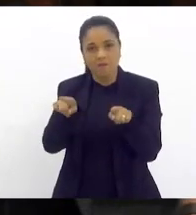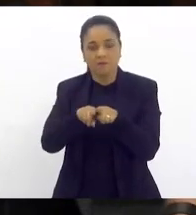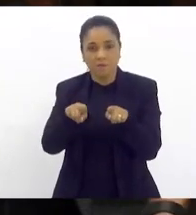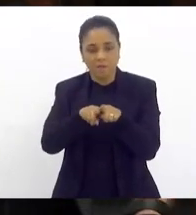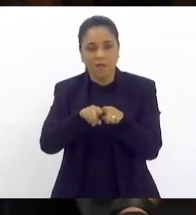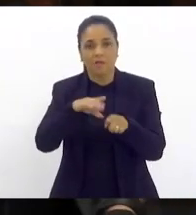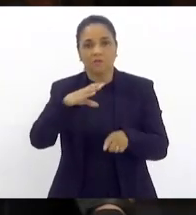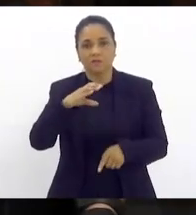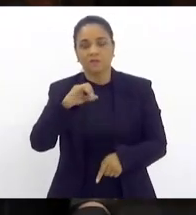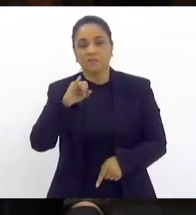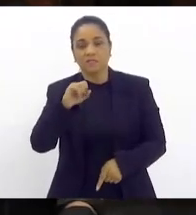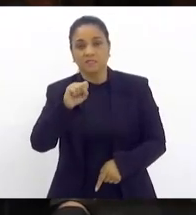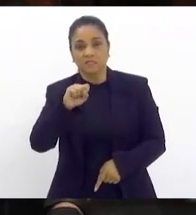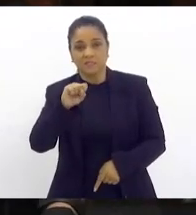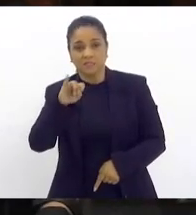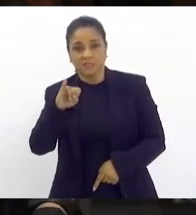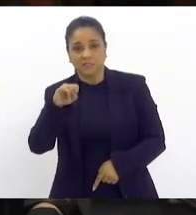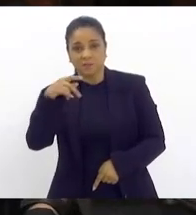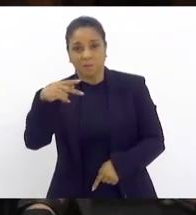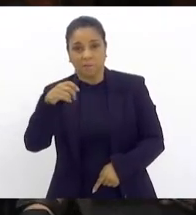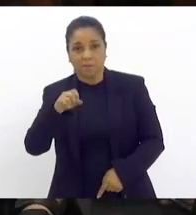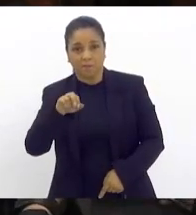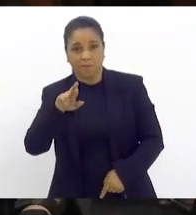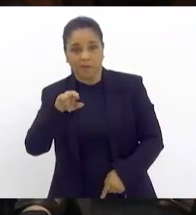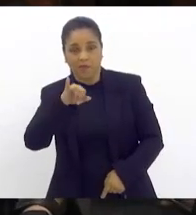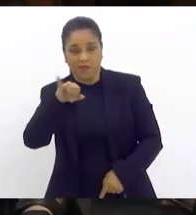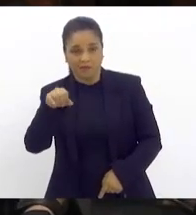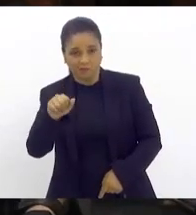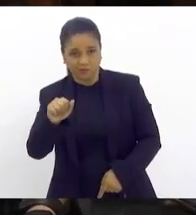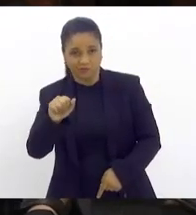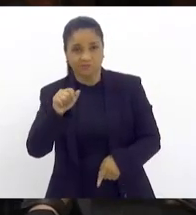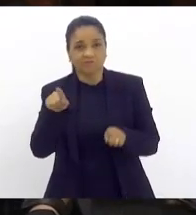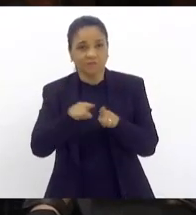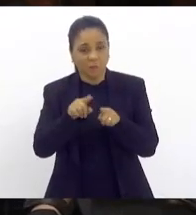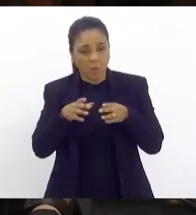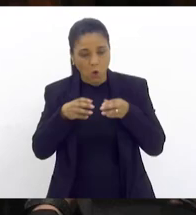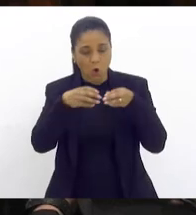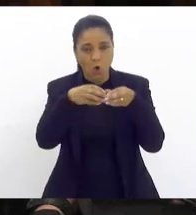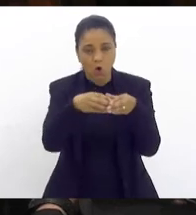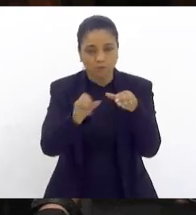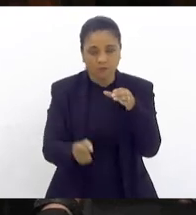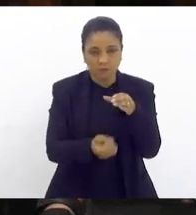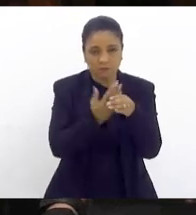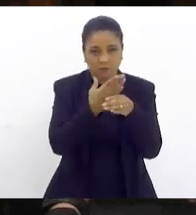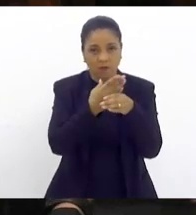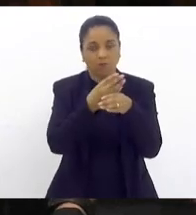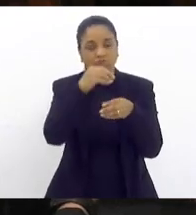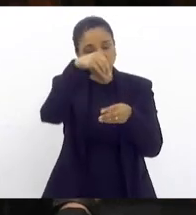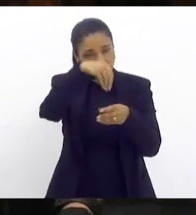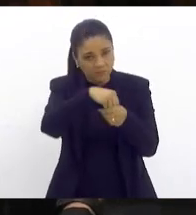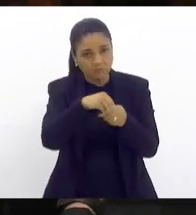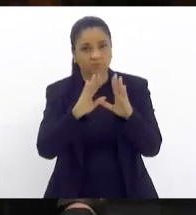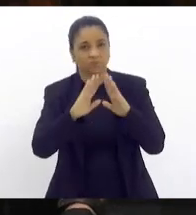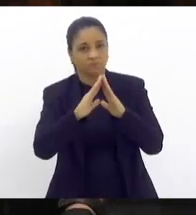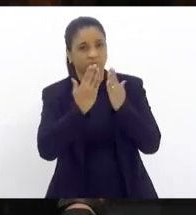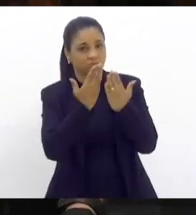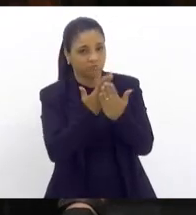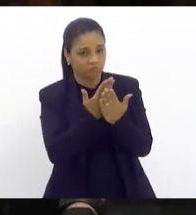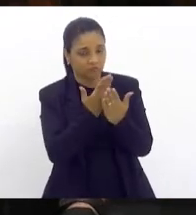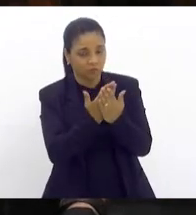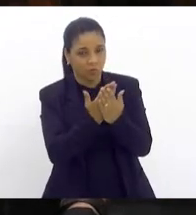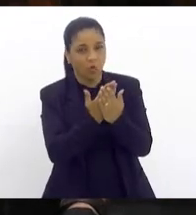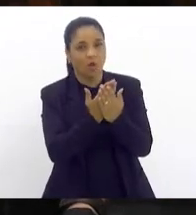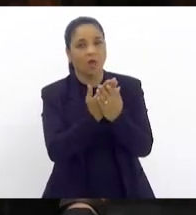o intuito da gente criar uma comissão multidisciplinar na escola isso formada por